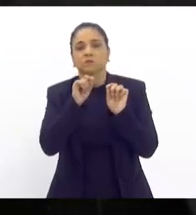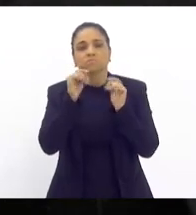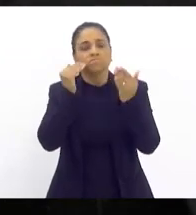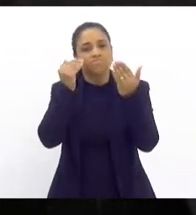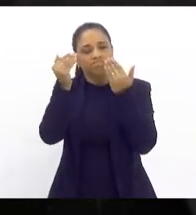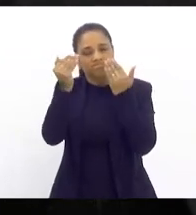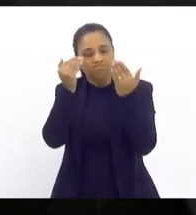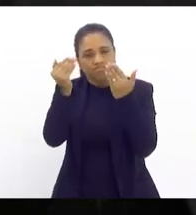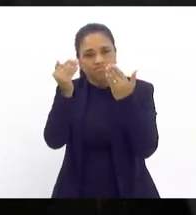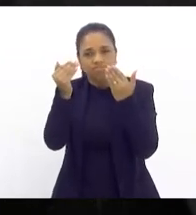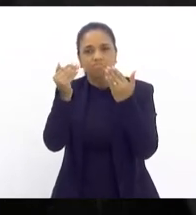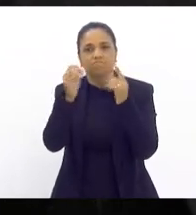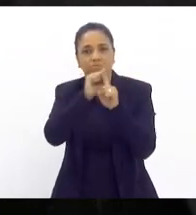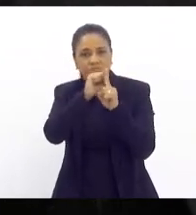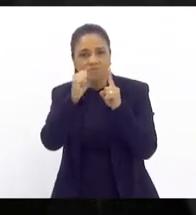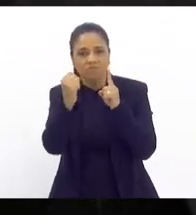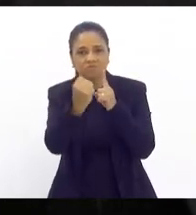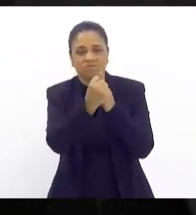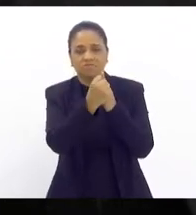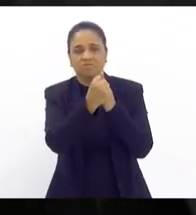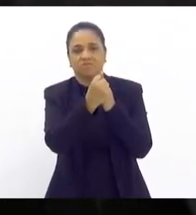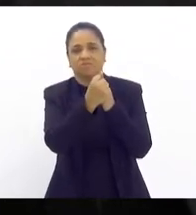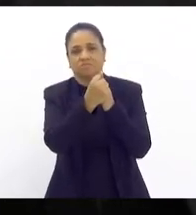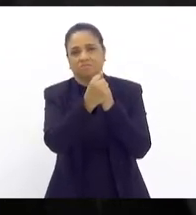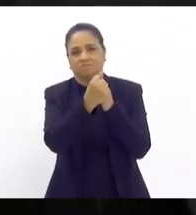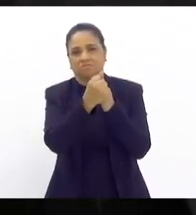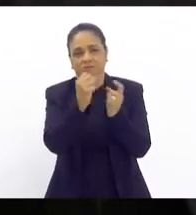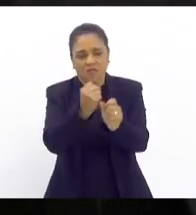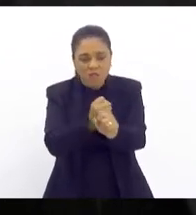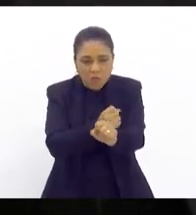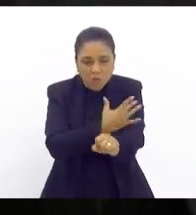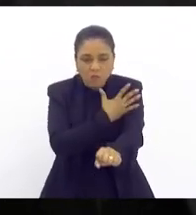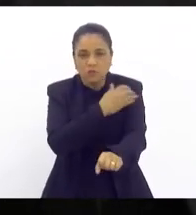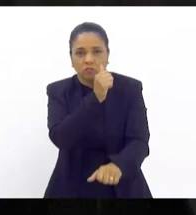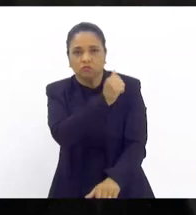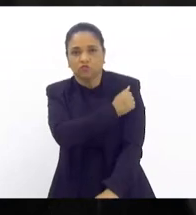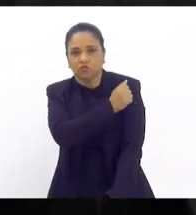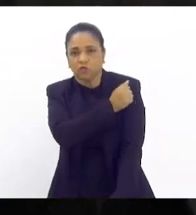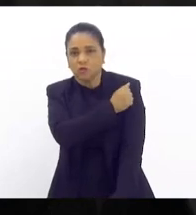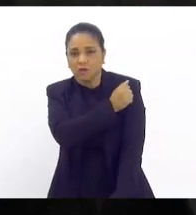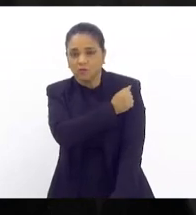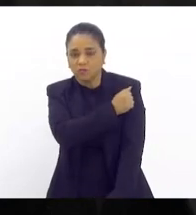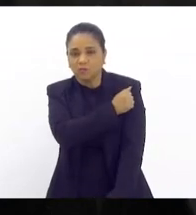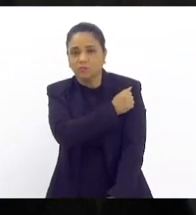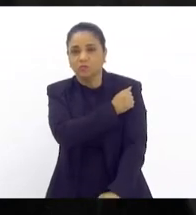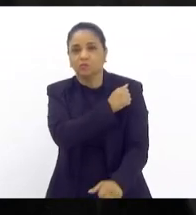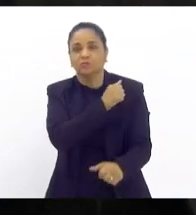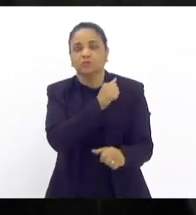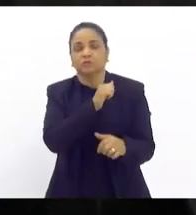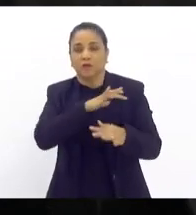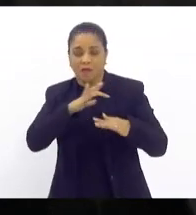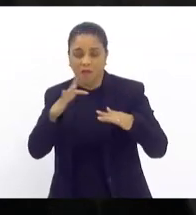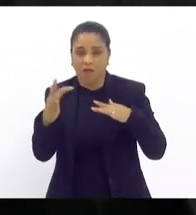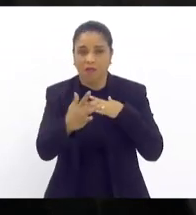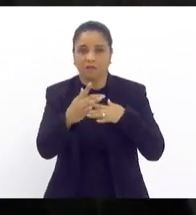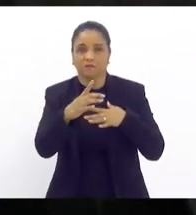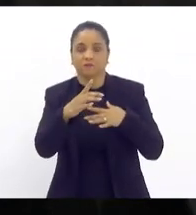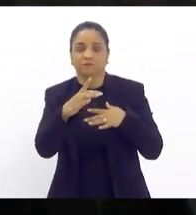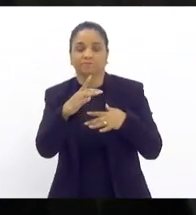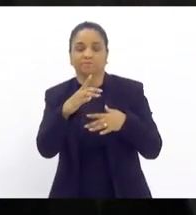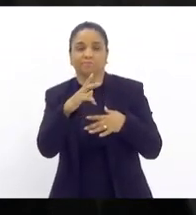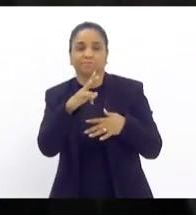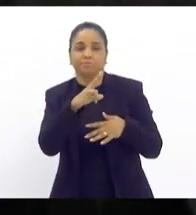dos alunos a gente não legisla é para rede privada a gente só pode fazer isso para rede pública